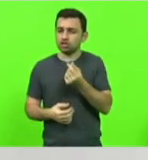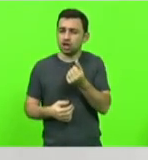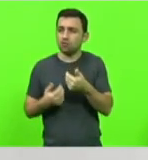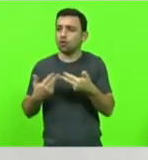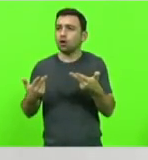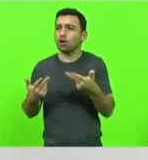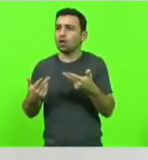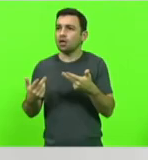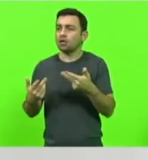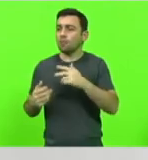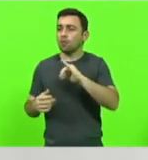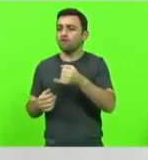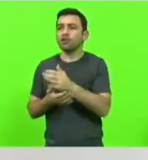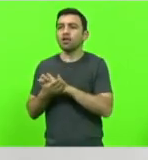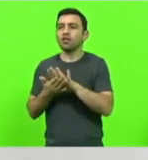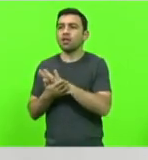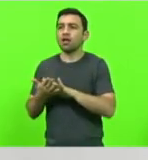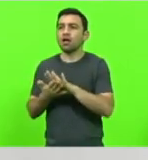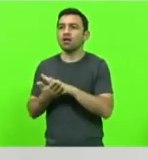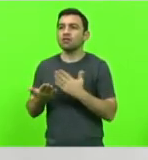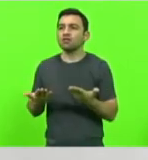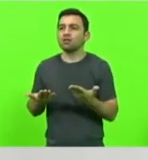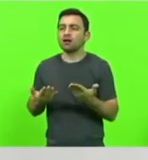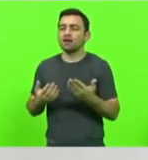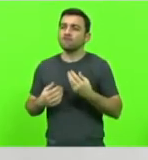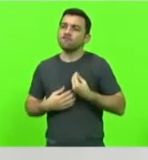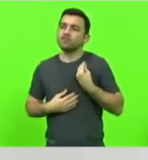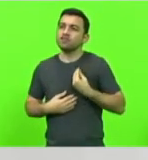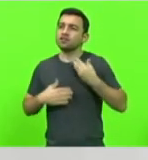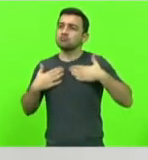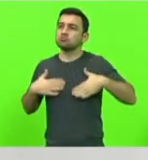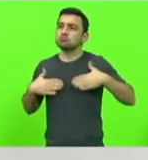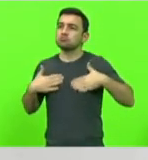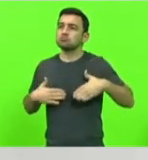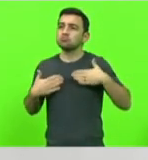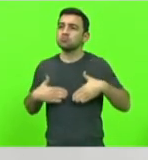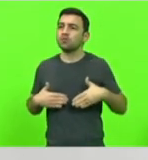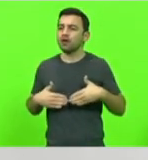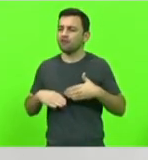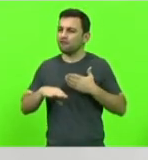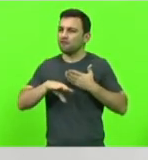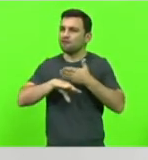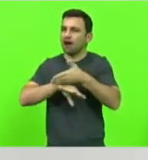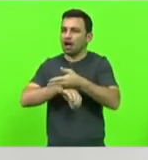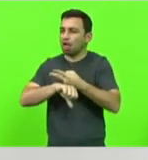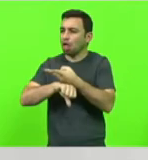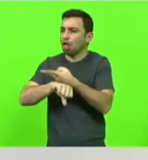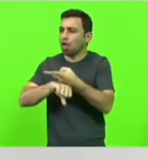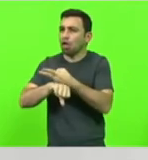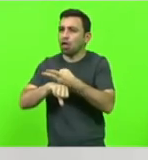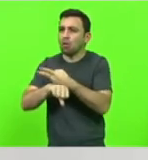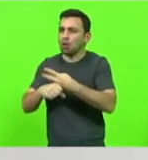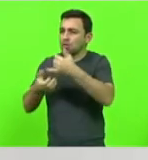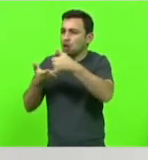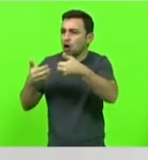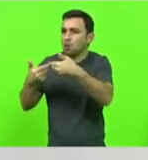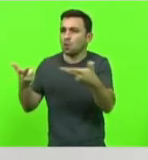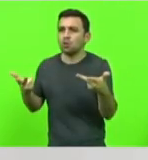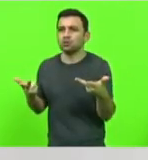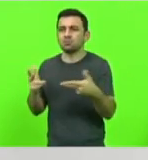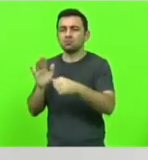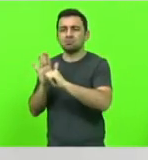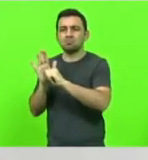essa situação de ter uma vida boa, tranquila, e vão atrás dessa porcaria, desse lixo, e que